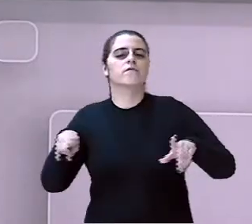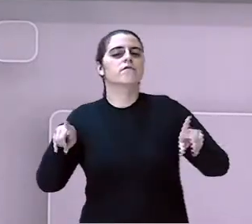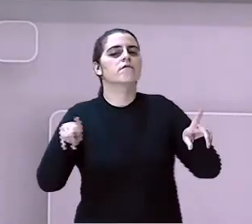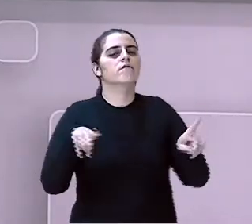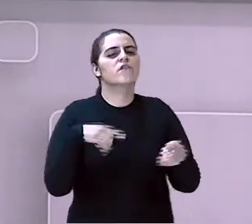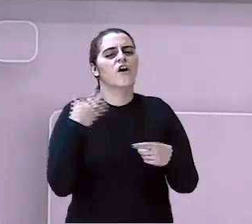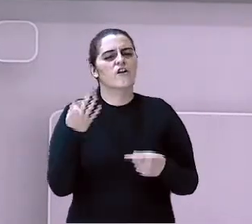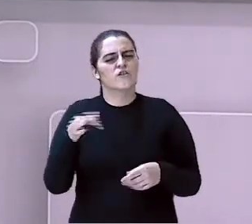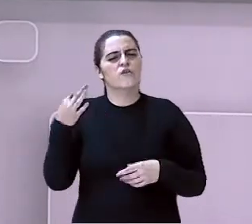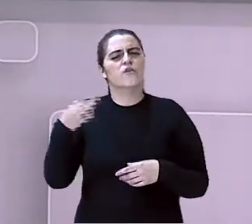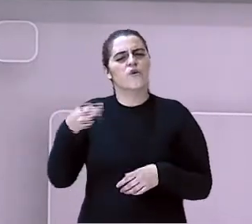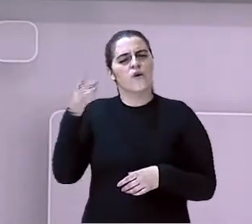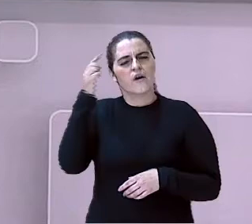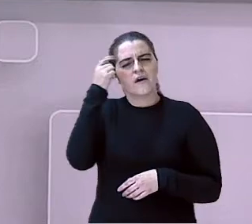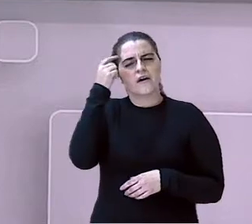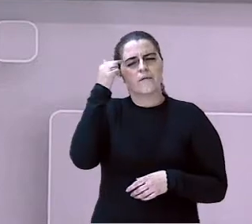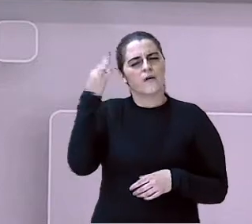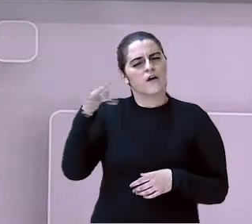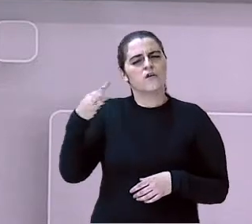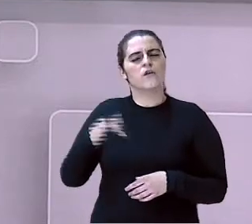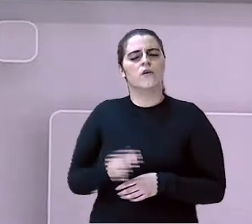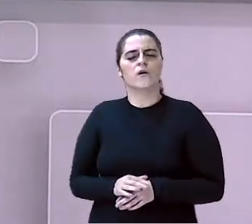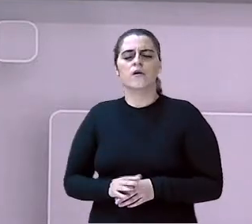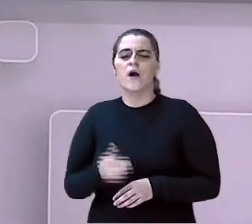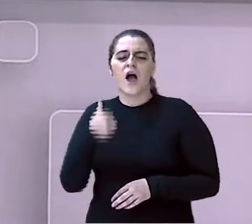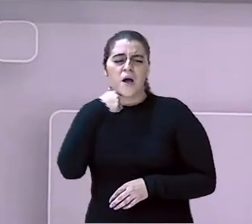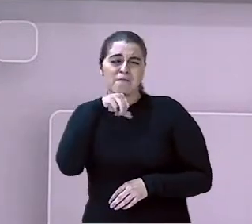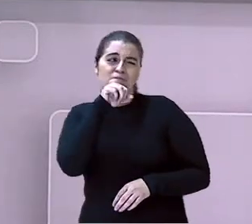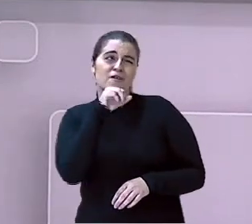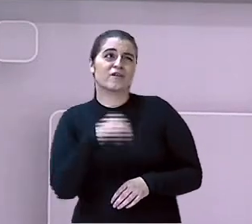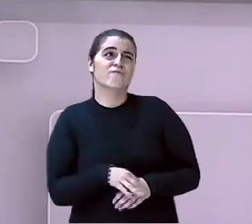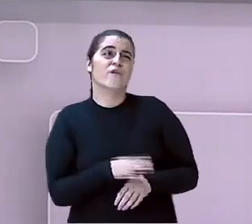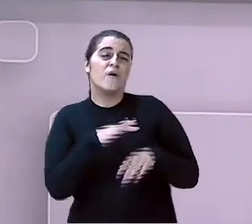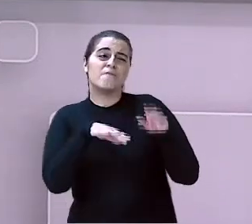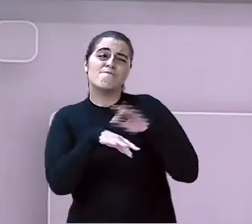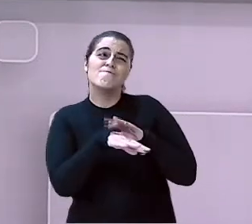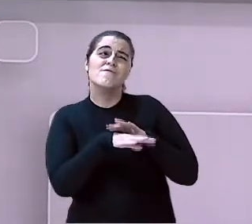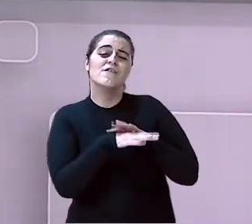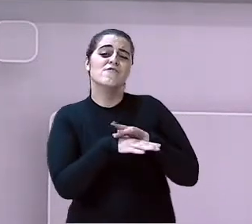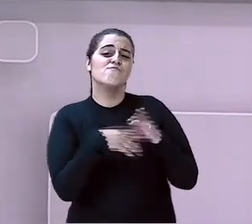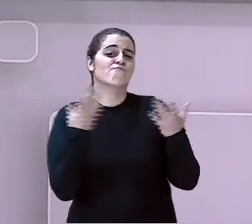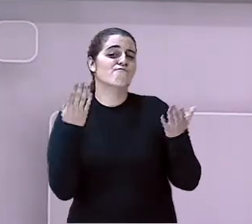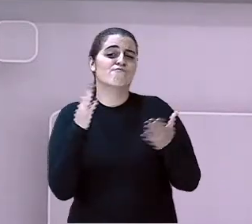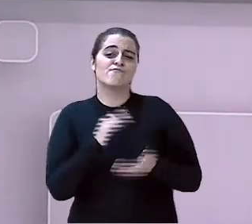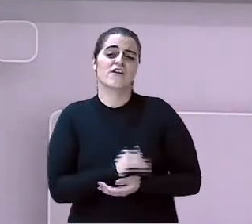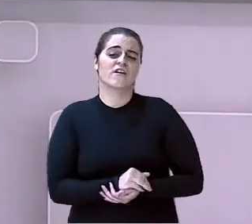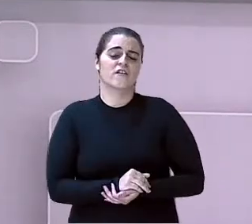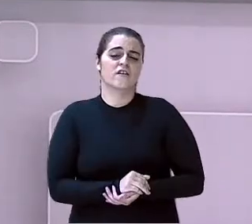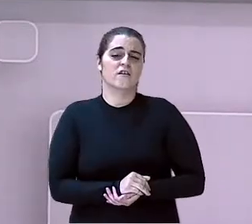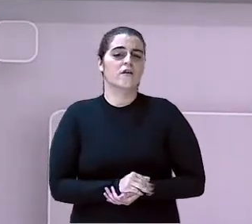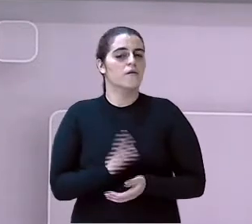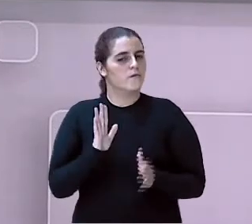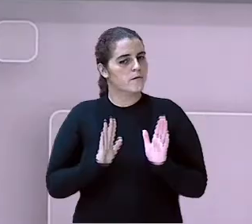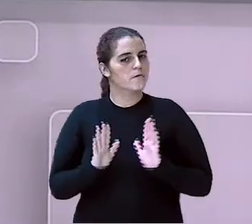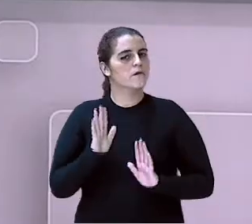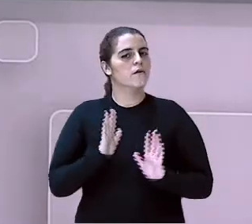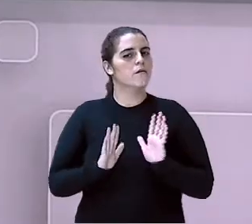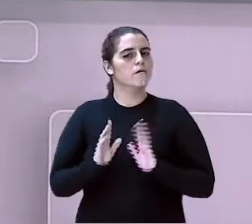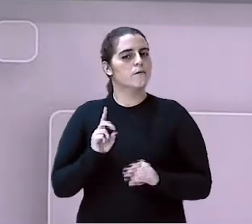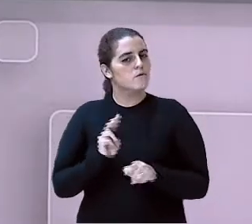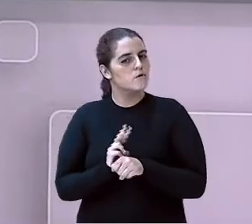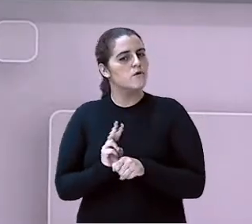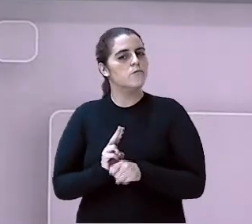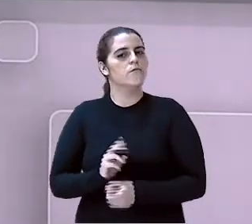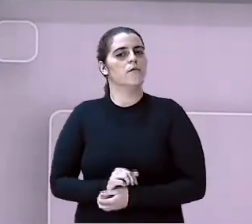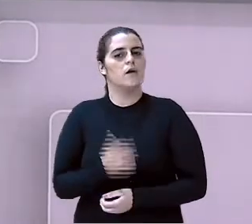ouvido, dói a cabeça depois. Aí fala, mamãe, estou passando mal, não sei por quê. Pode ter sido isso também, então tem que ter esse cuidado,